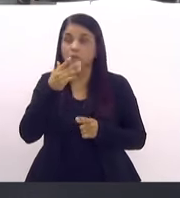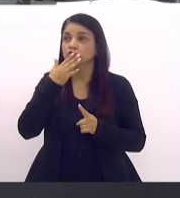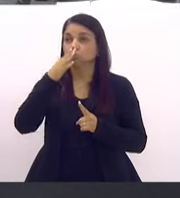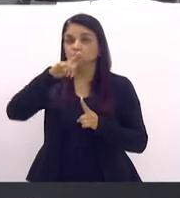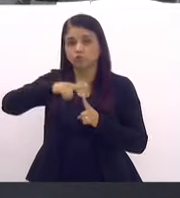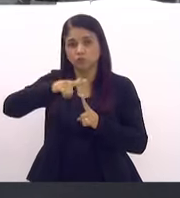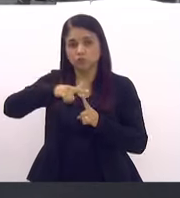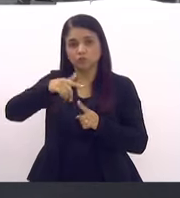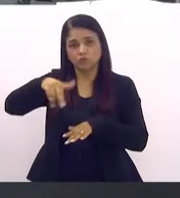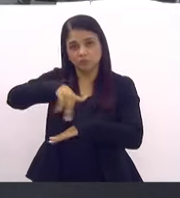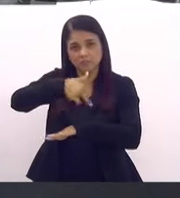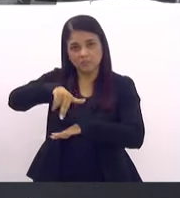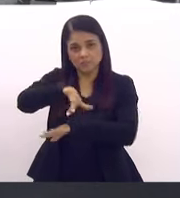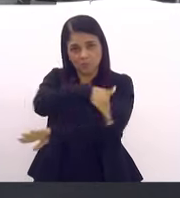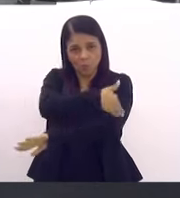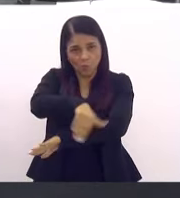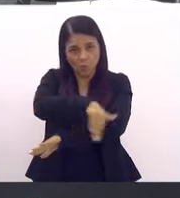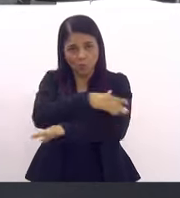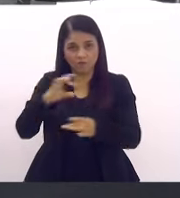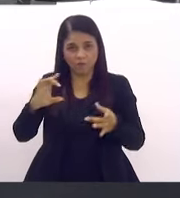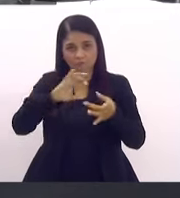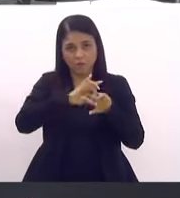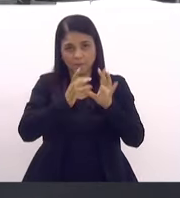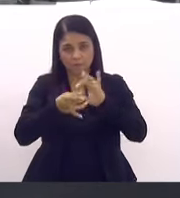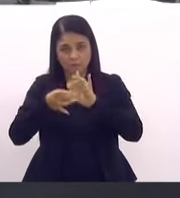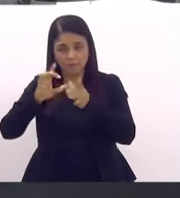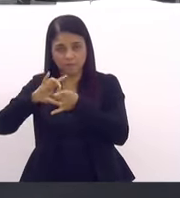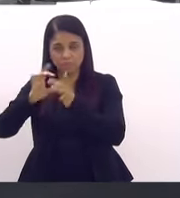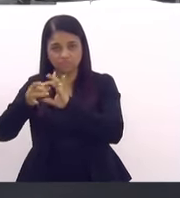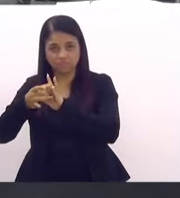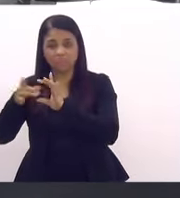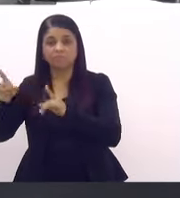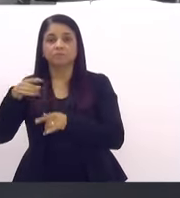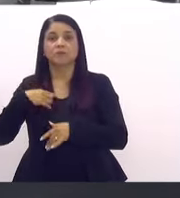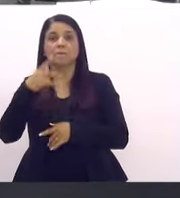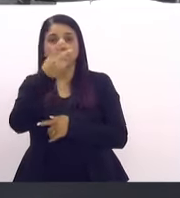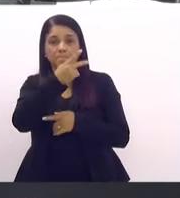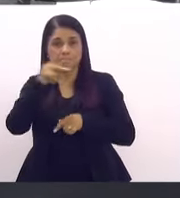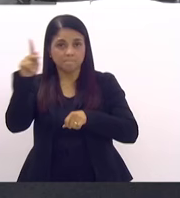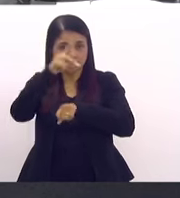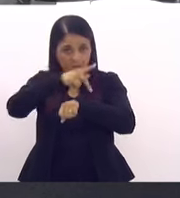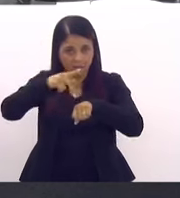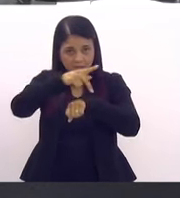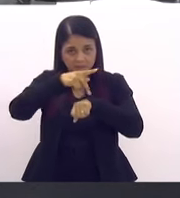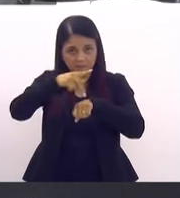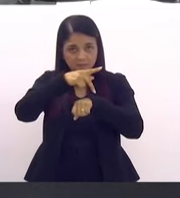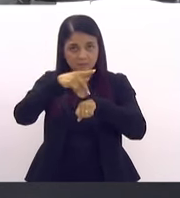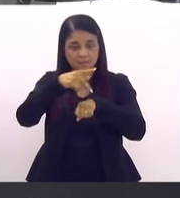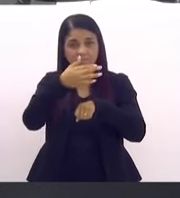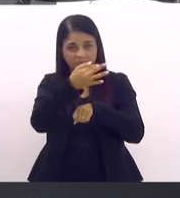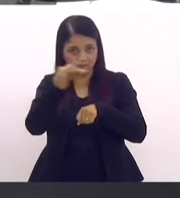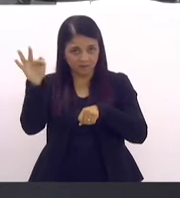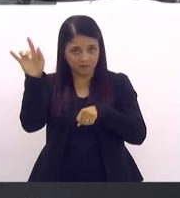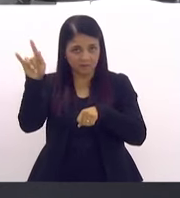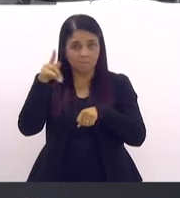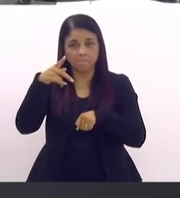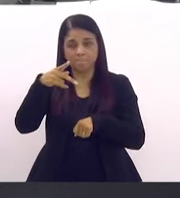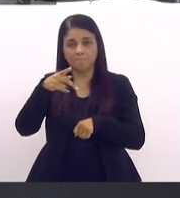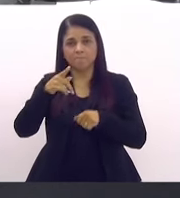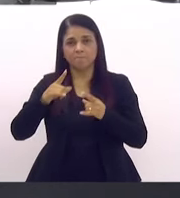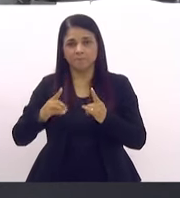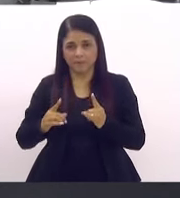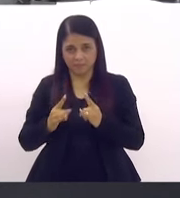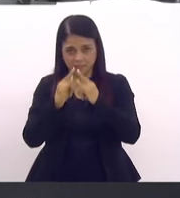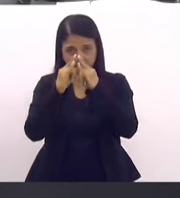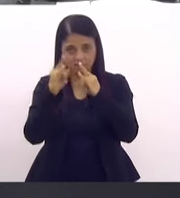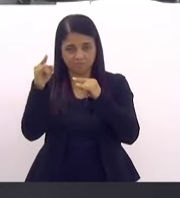incluída agora nos Jogos Olímpicos de Paris como uma modalidade esportiva, porque é um tipo de dança de rua que envolve também muito movimento,